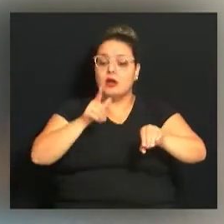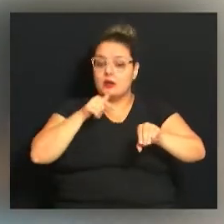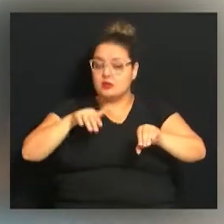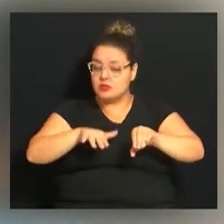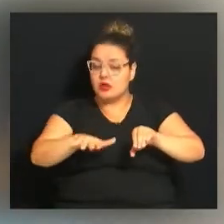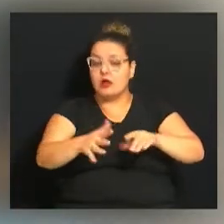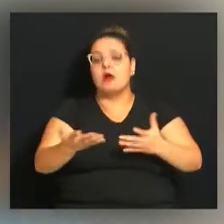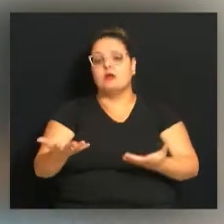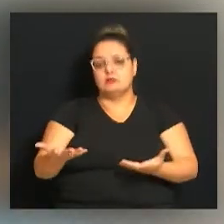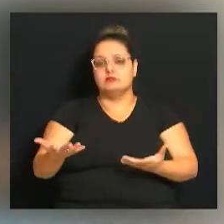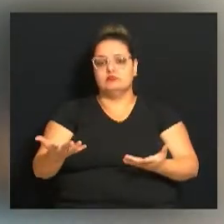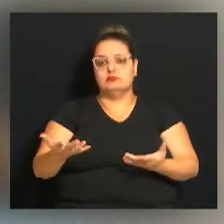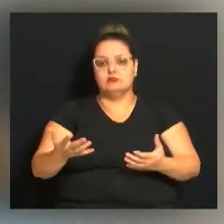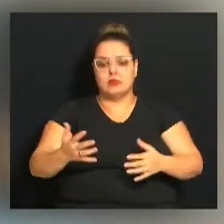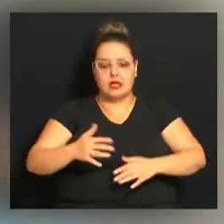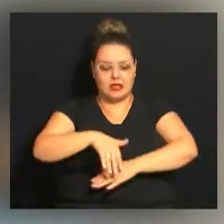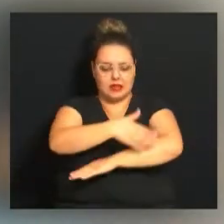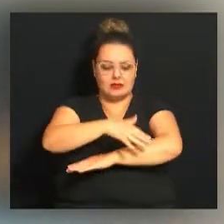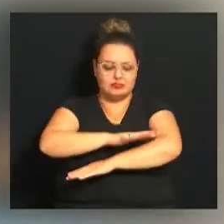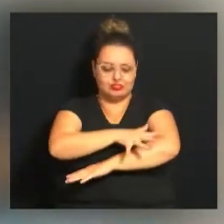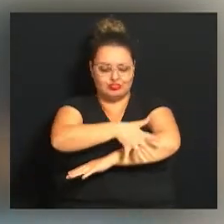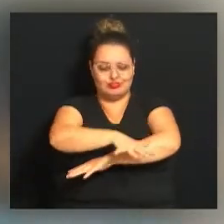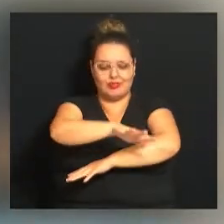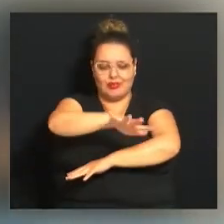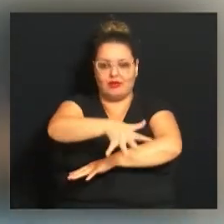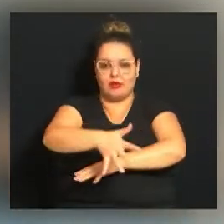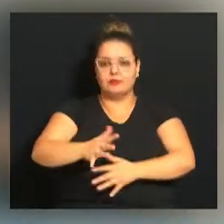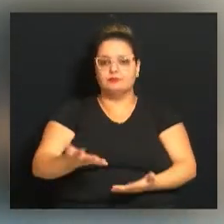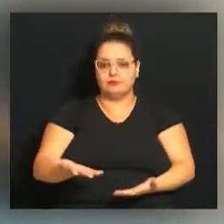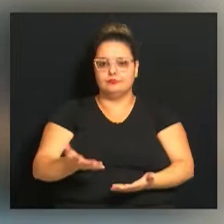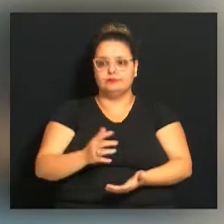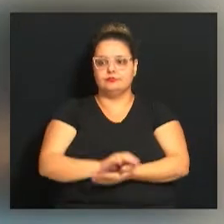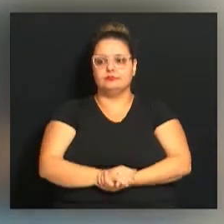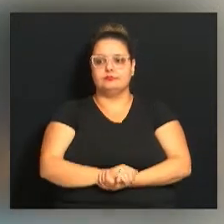de árvore, elas procurarem